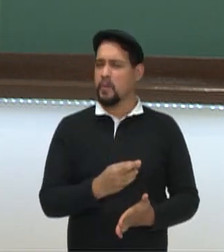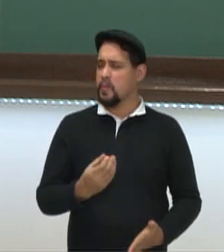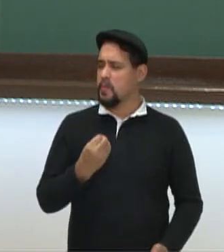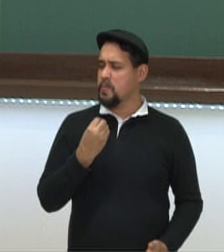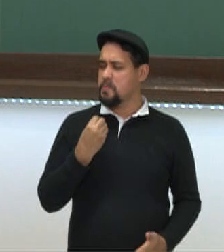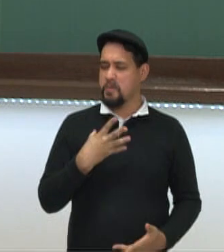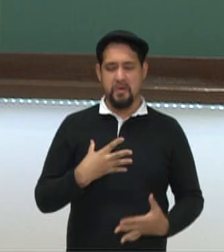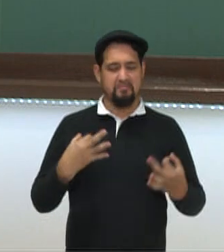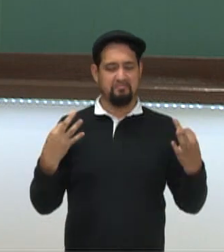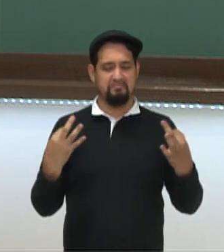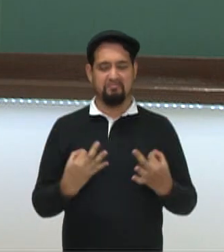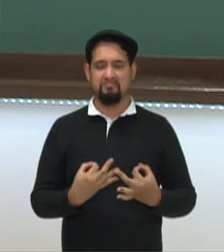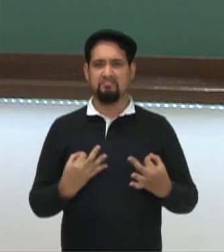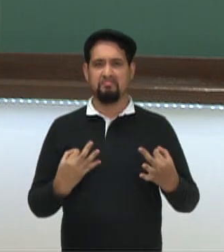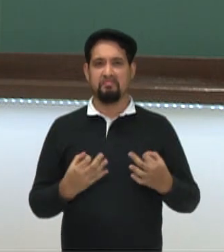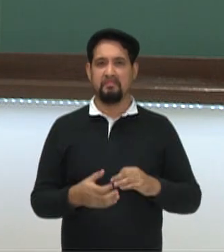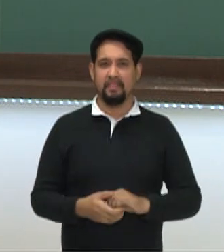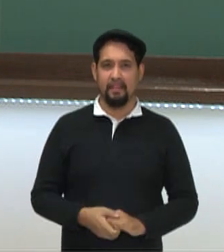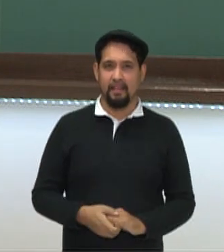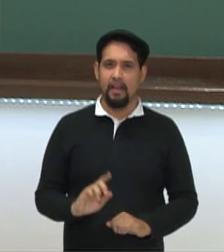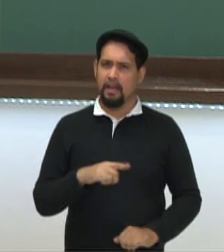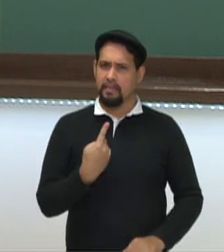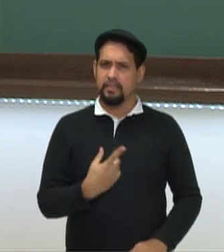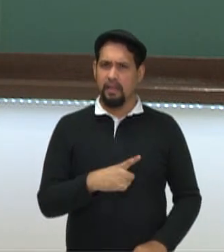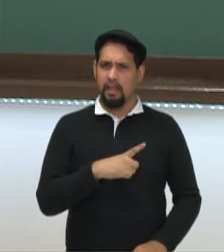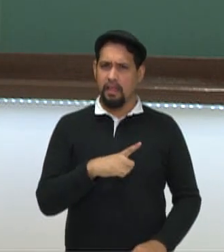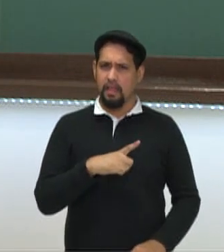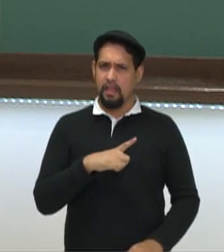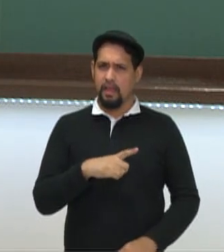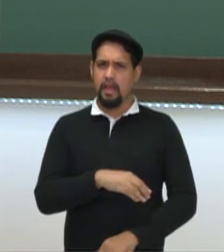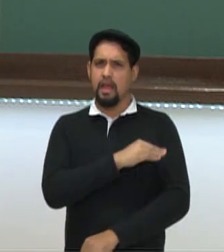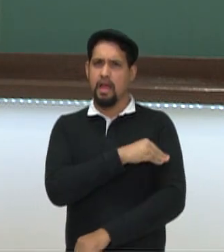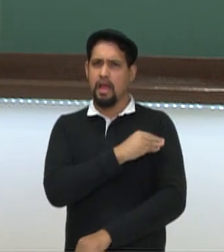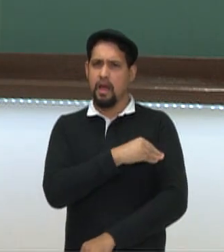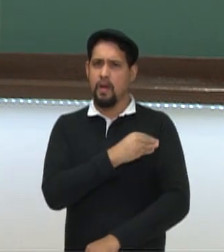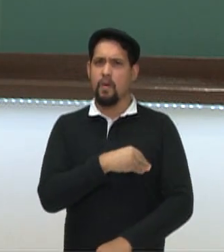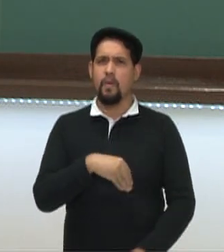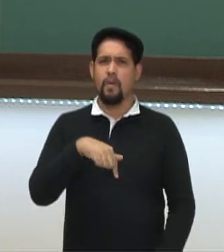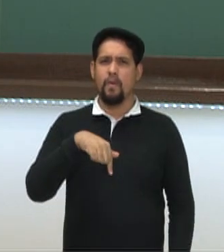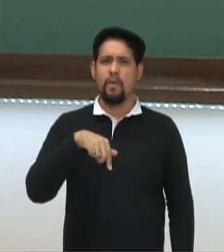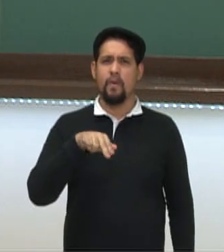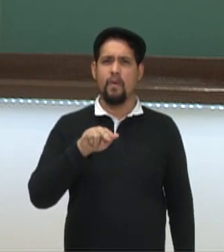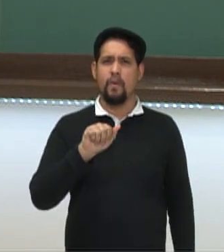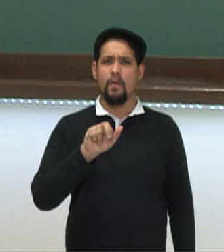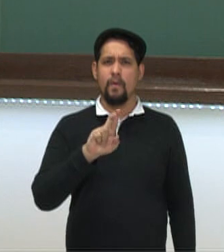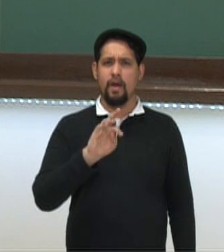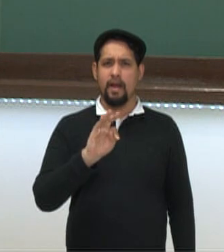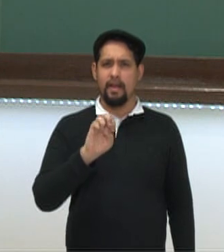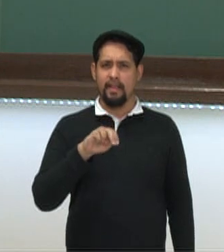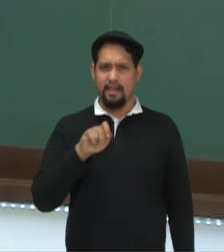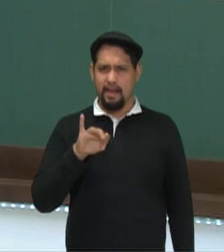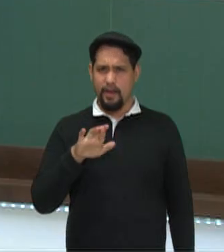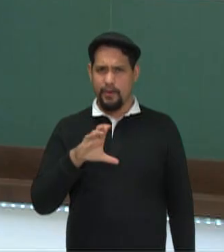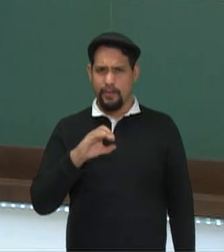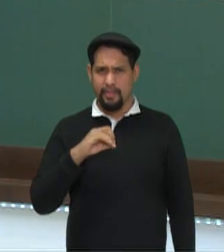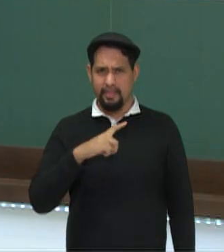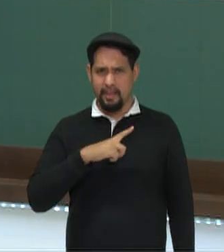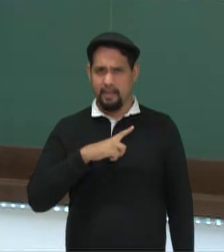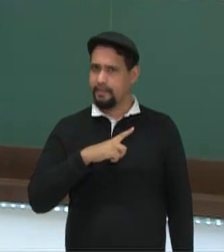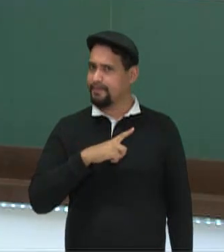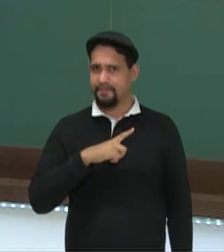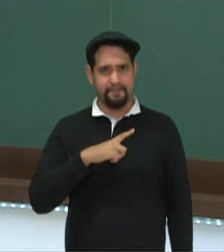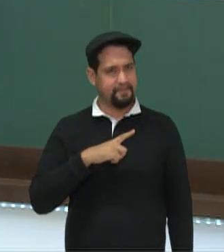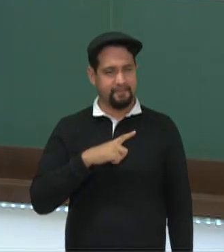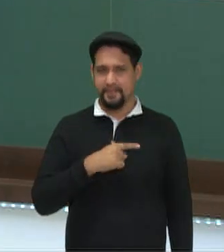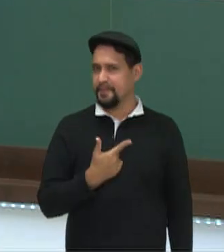boa. Será que nós temos álcool quaternário? Não, não temos álcool quaternário. Veja aqui, ó,